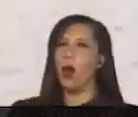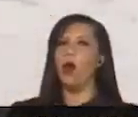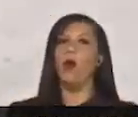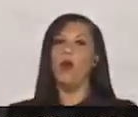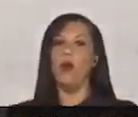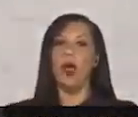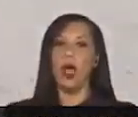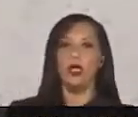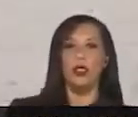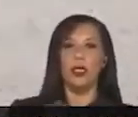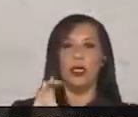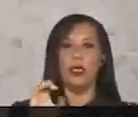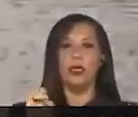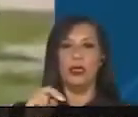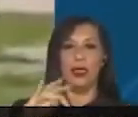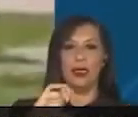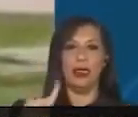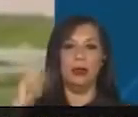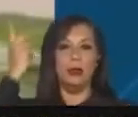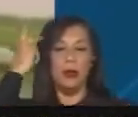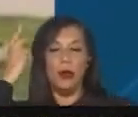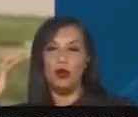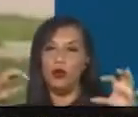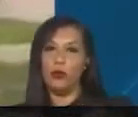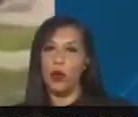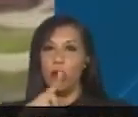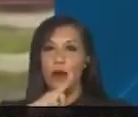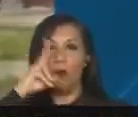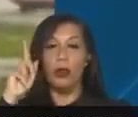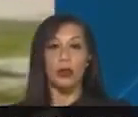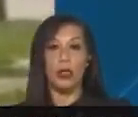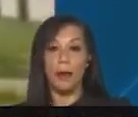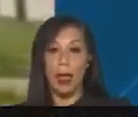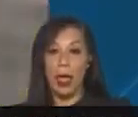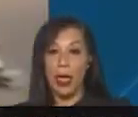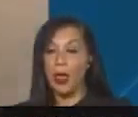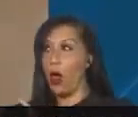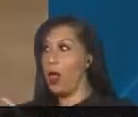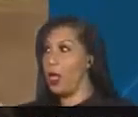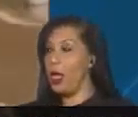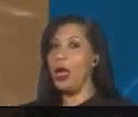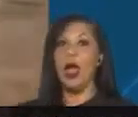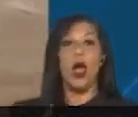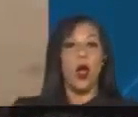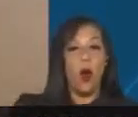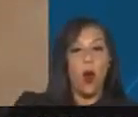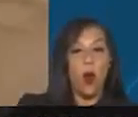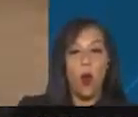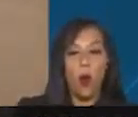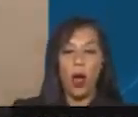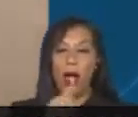central de Francisco Morato choveu forte também em Carapicuíba com as ruas cheias de água